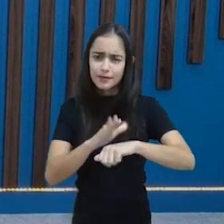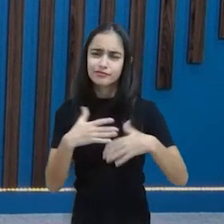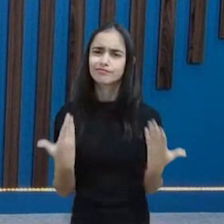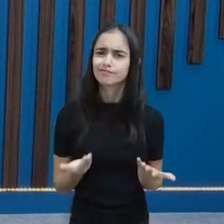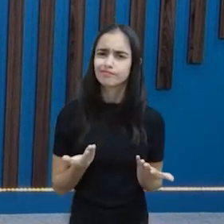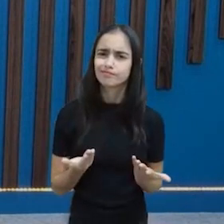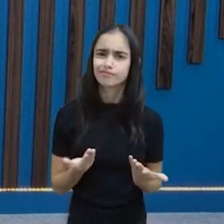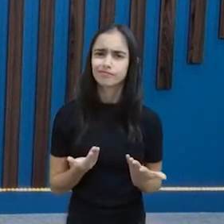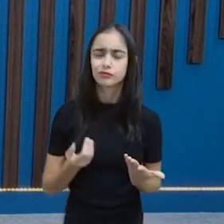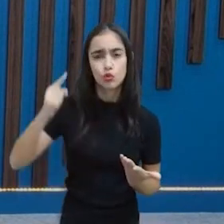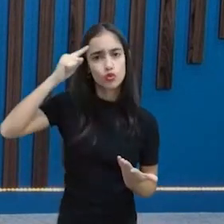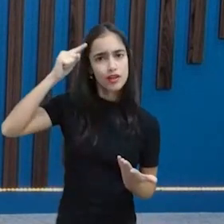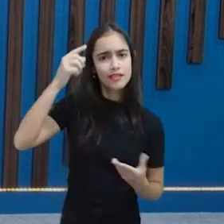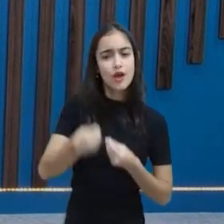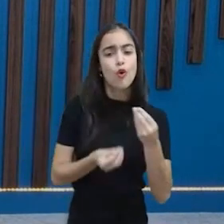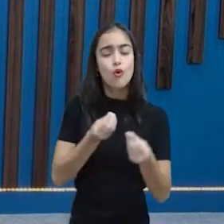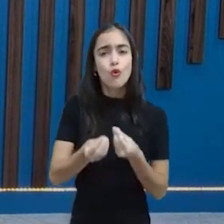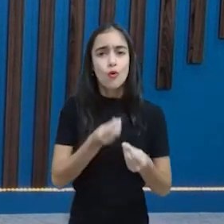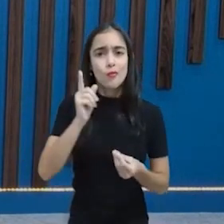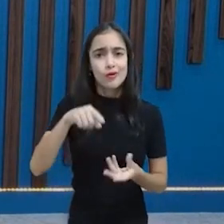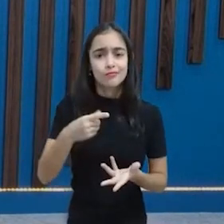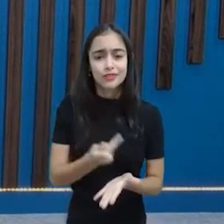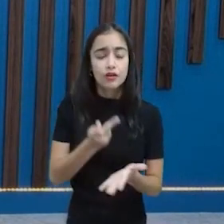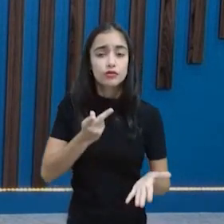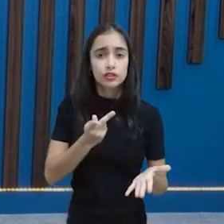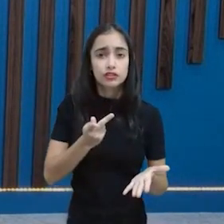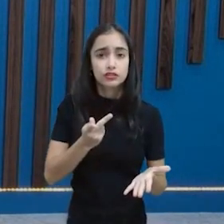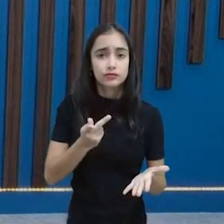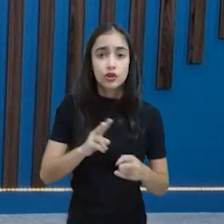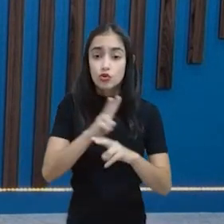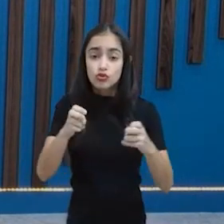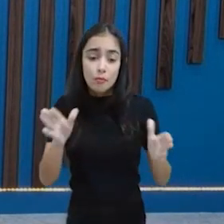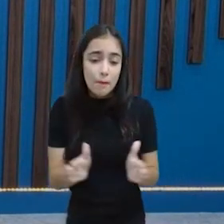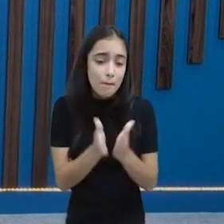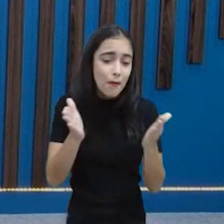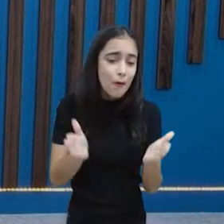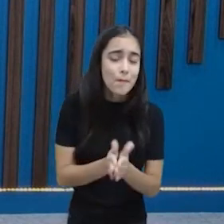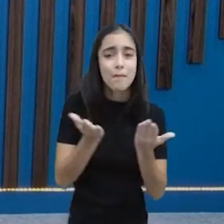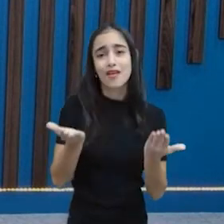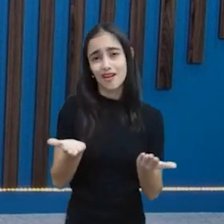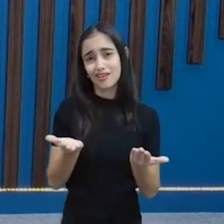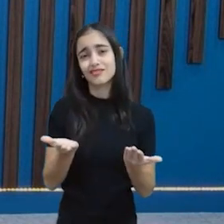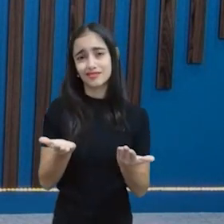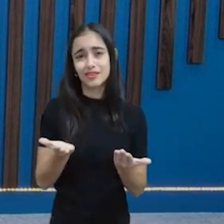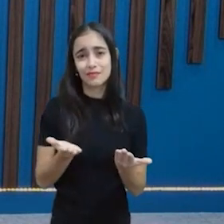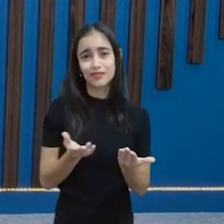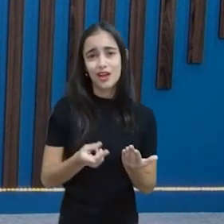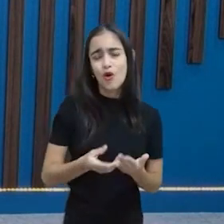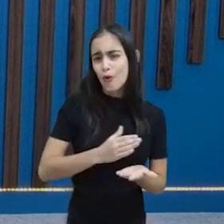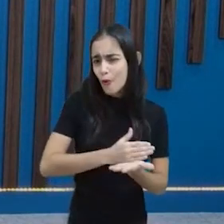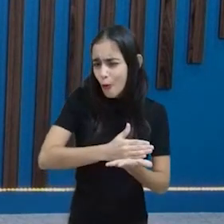Porque, como ela falou, essa perpetuação aí da pobreza, da marginalização, vem desde o período da escravidão,